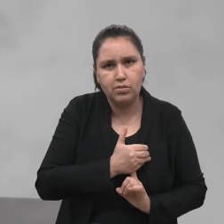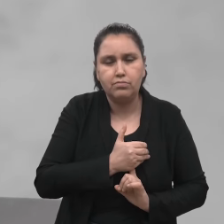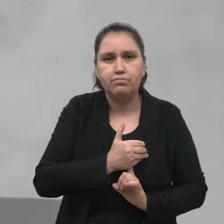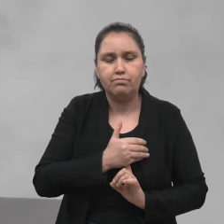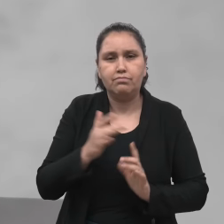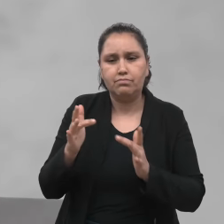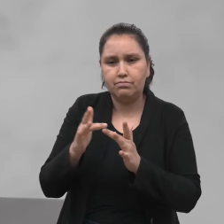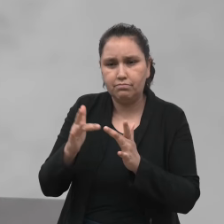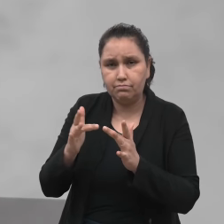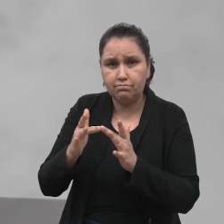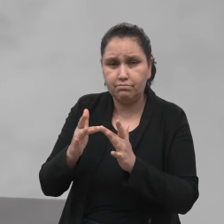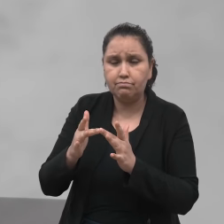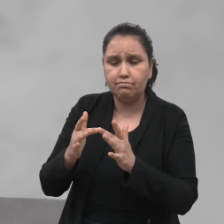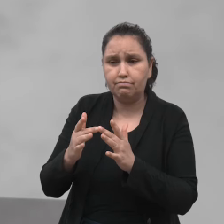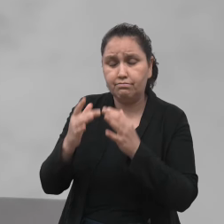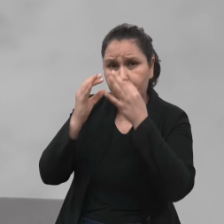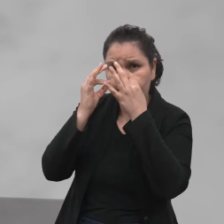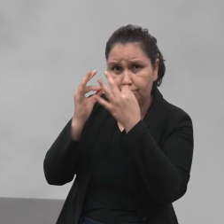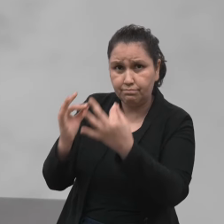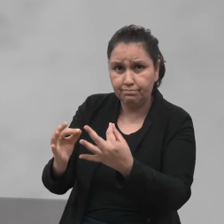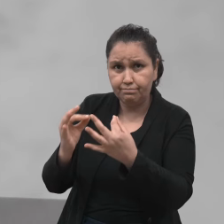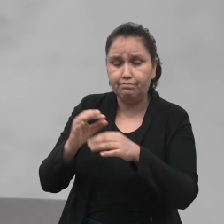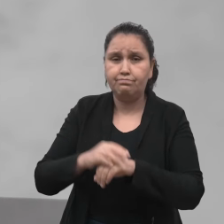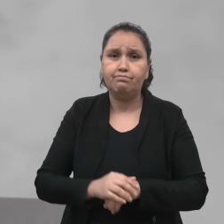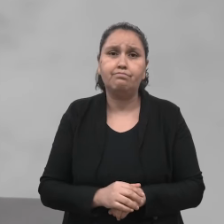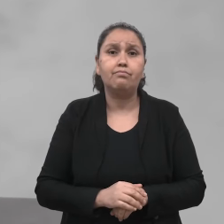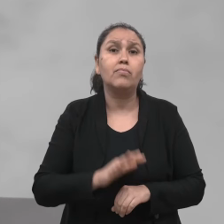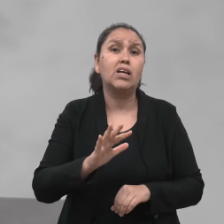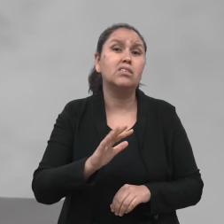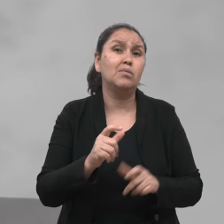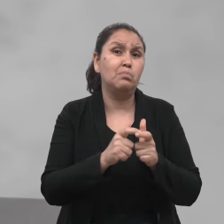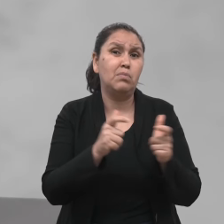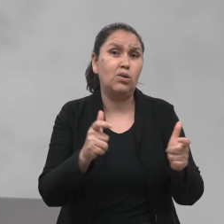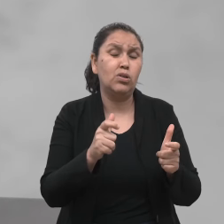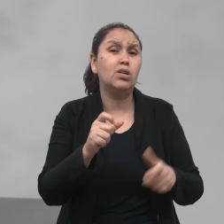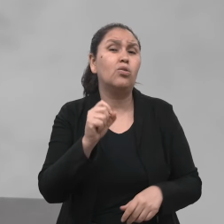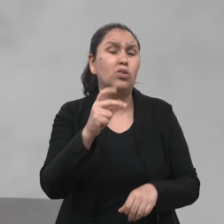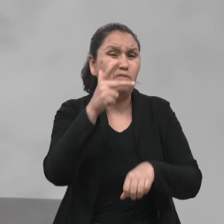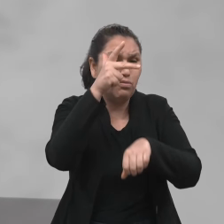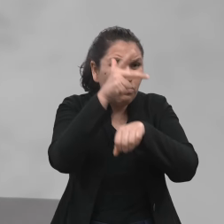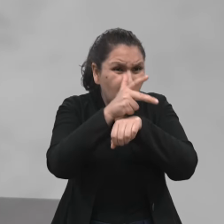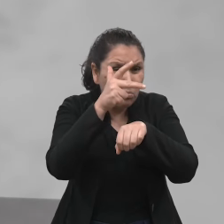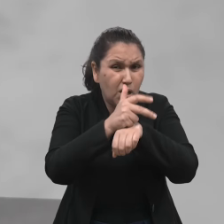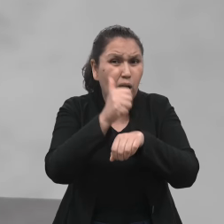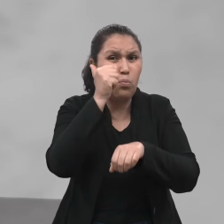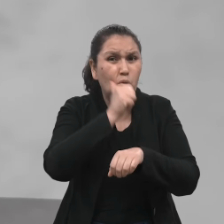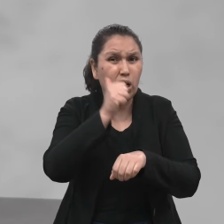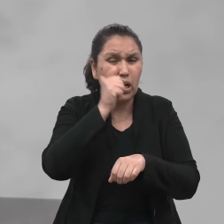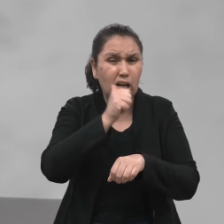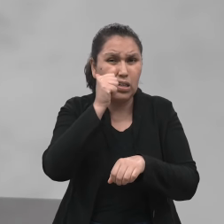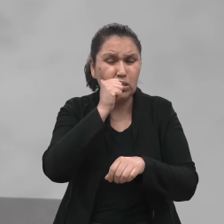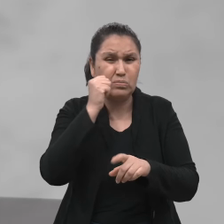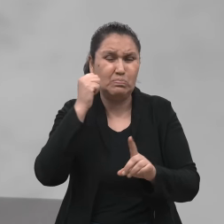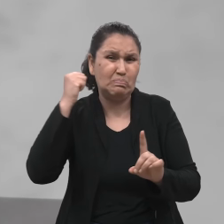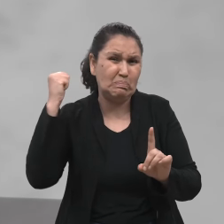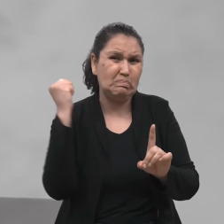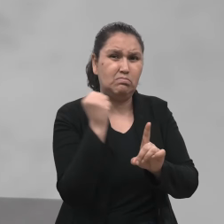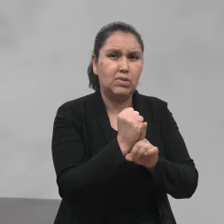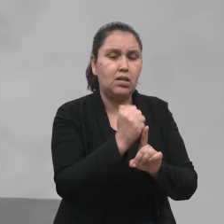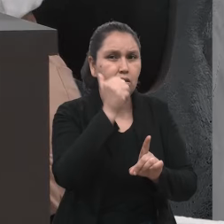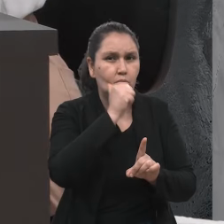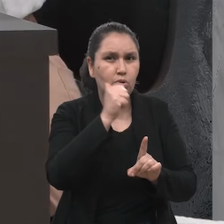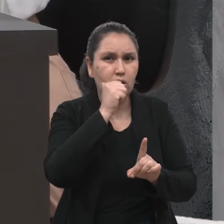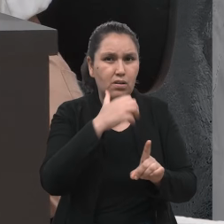lá, verdadeiramente, né? Agora, hoje as pessoas se preocupam muito mais em filmar um feminicídio acontecendo, né? Sim. Com um homem né, matando uma